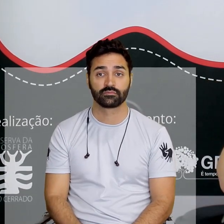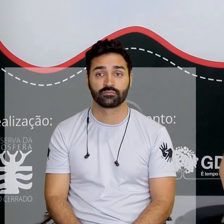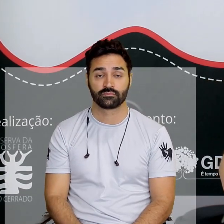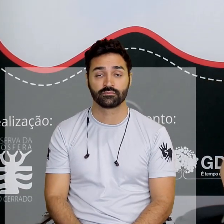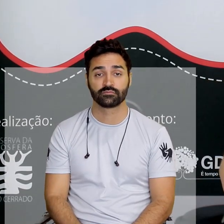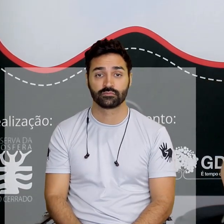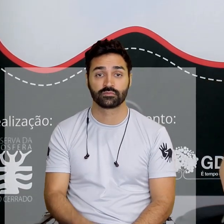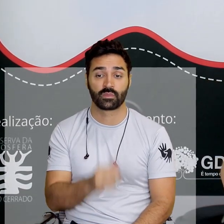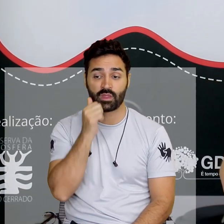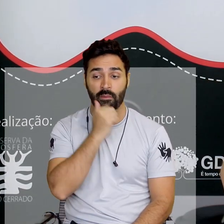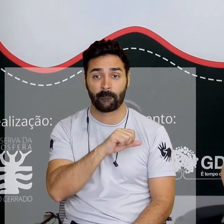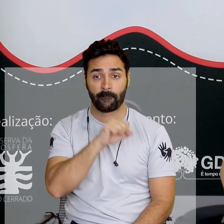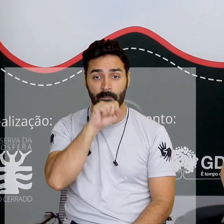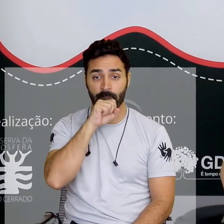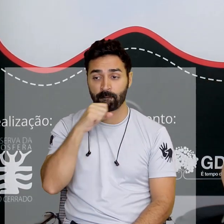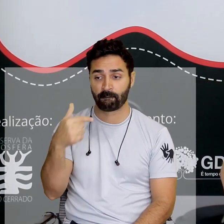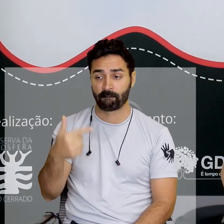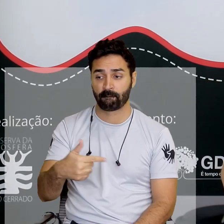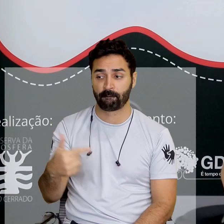segunda.